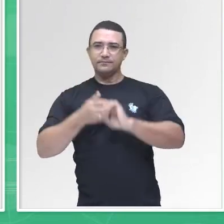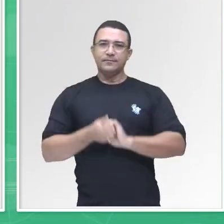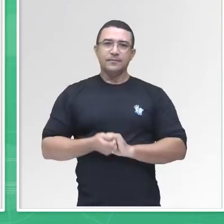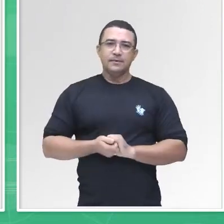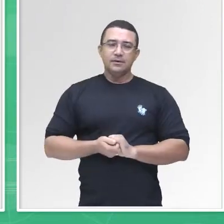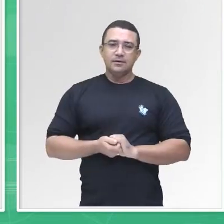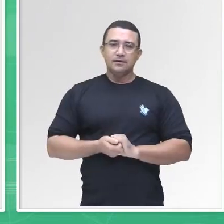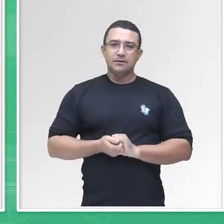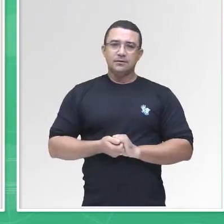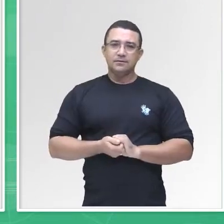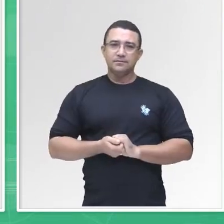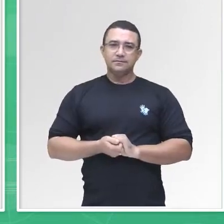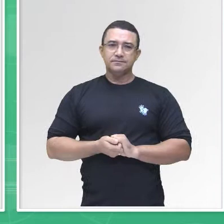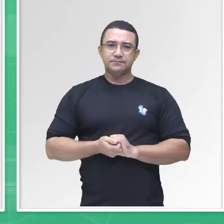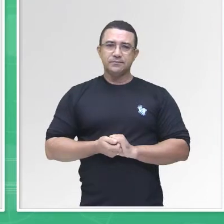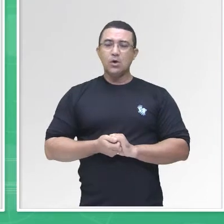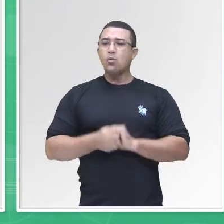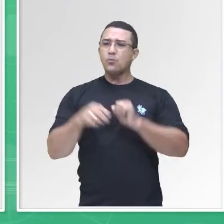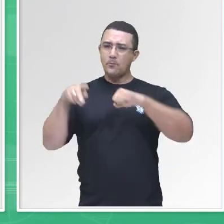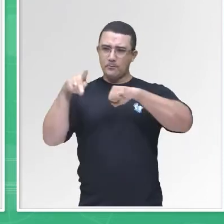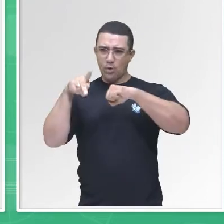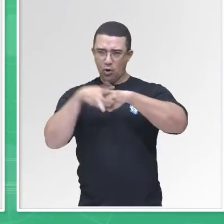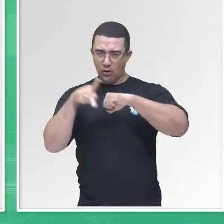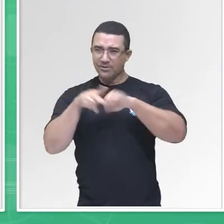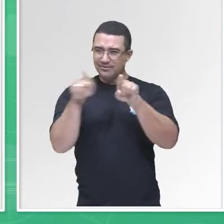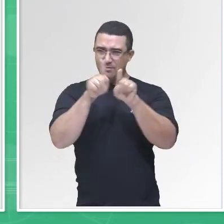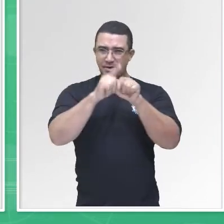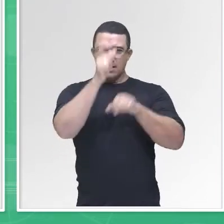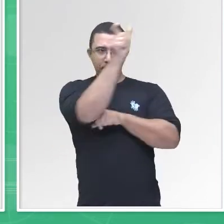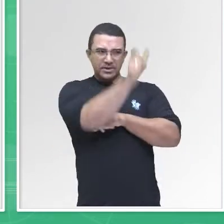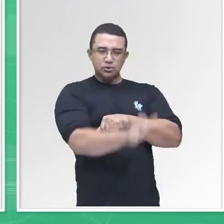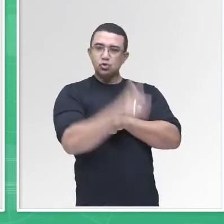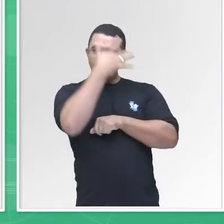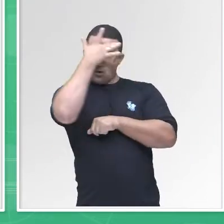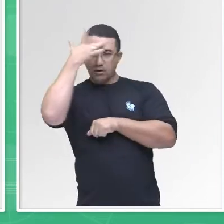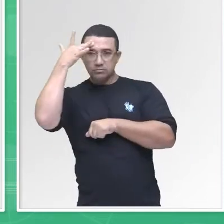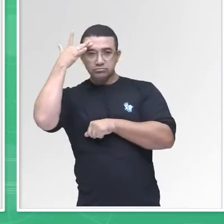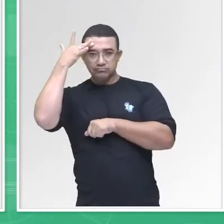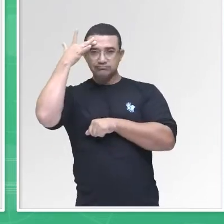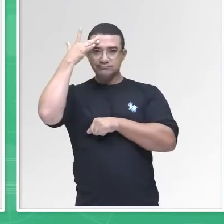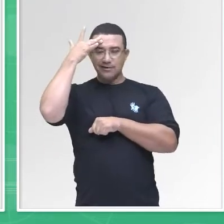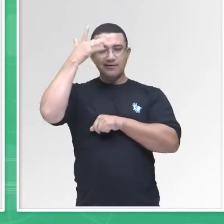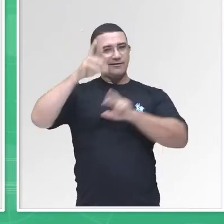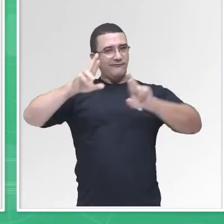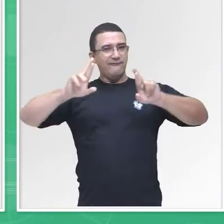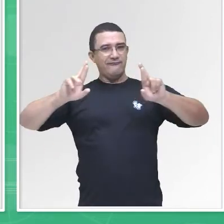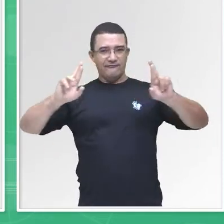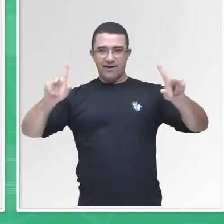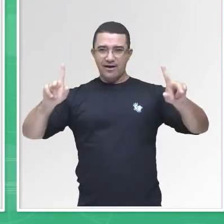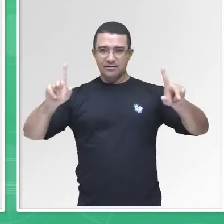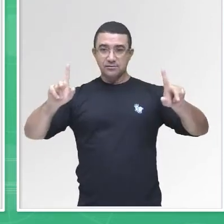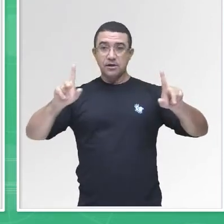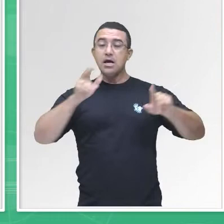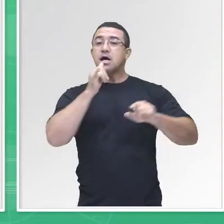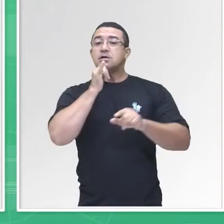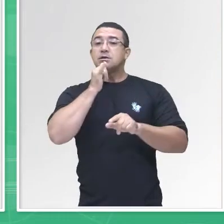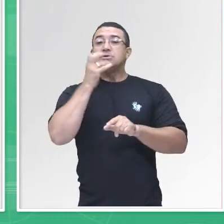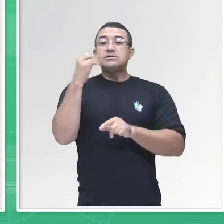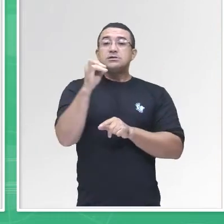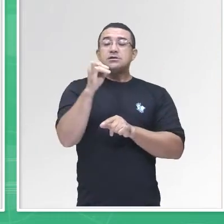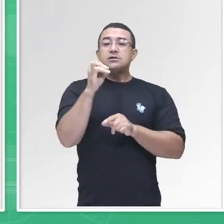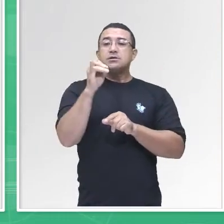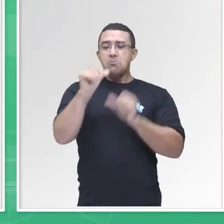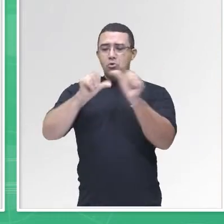se, e o pronome pessoal, né? O verbo aqui vai ter suas diferenciações. Claro, se eu saio do tu, entro